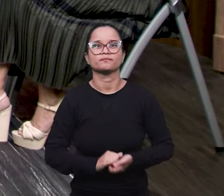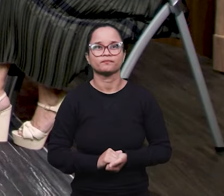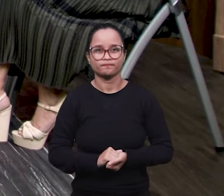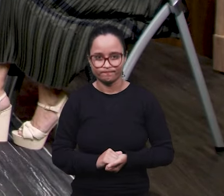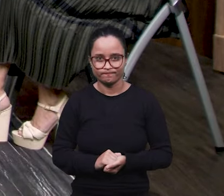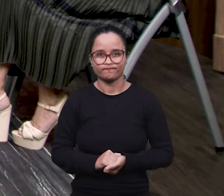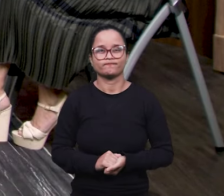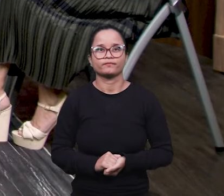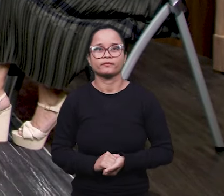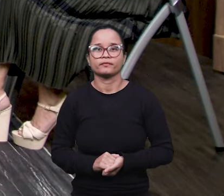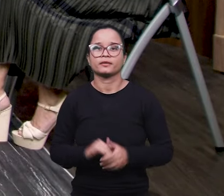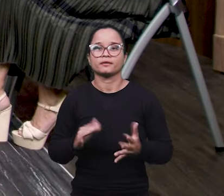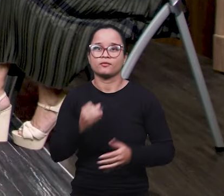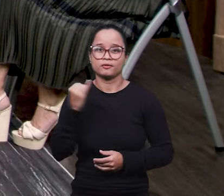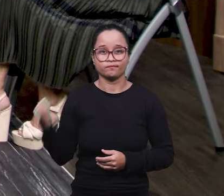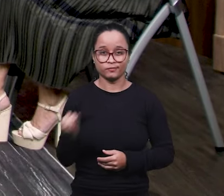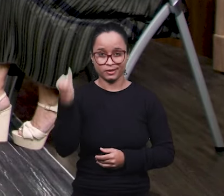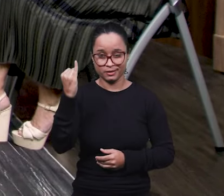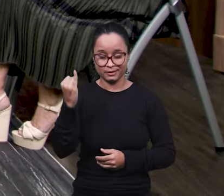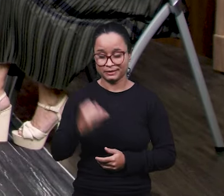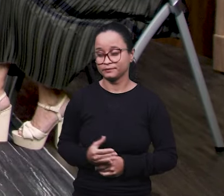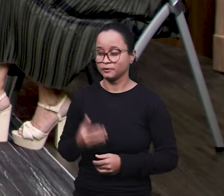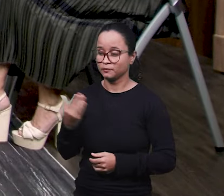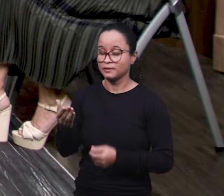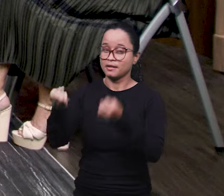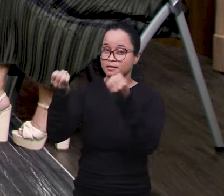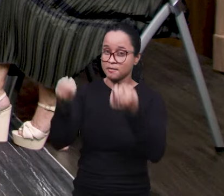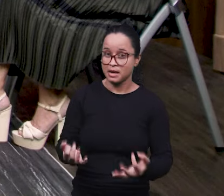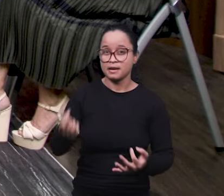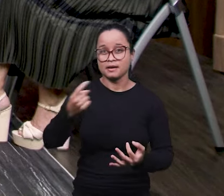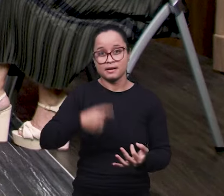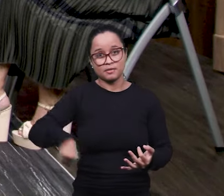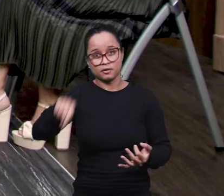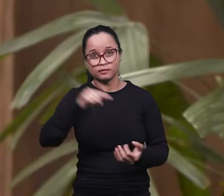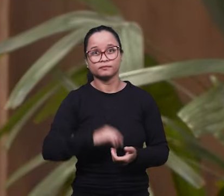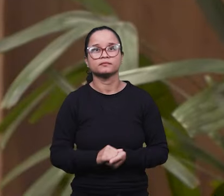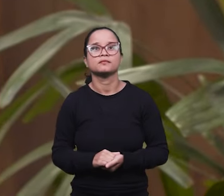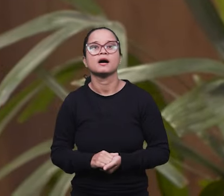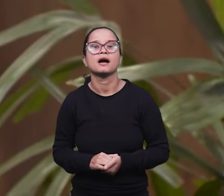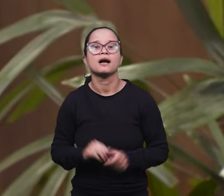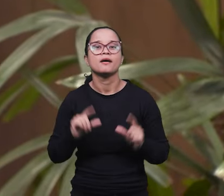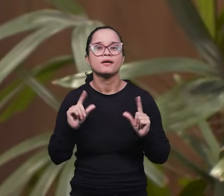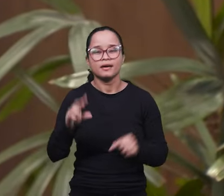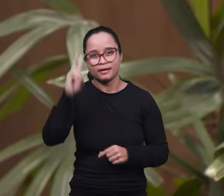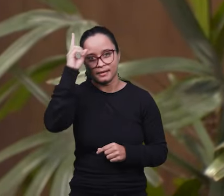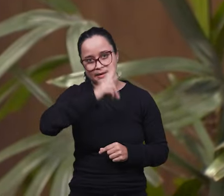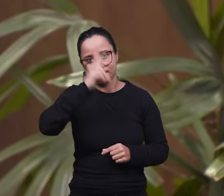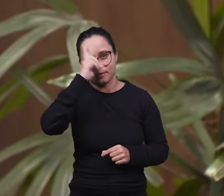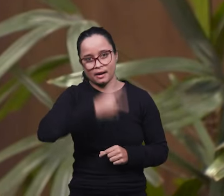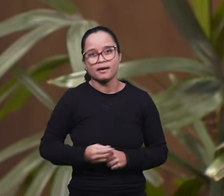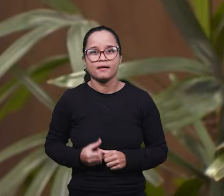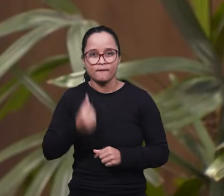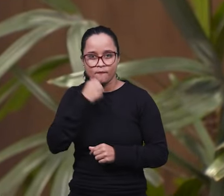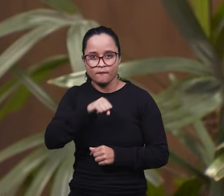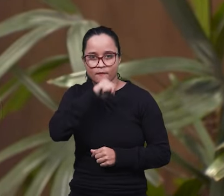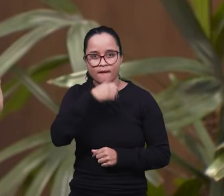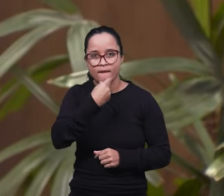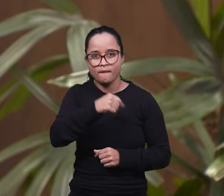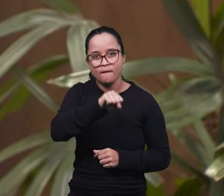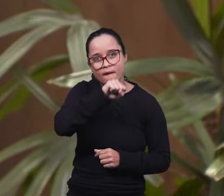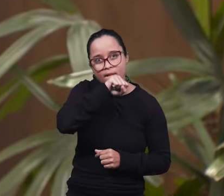cois co importante Vitória quando você traz esse registro é lembrar aos pais que nos assistem